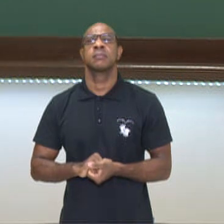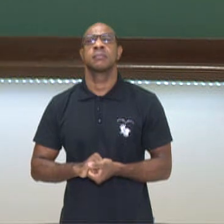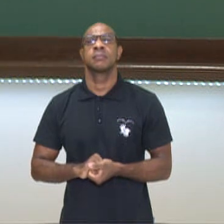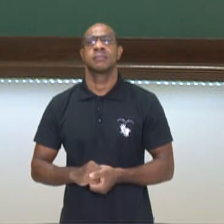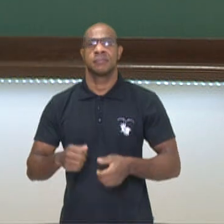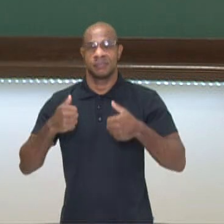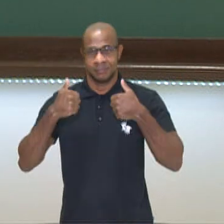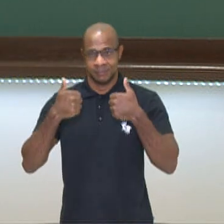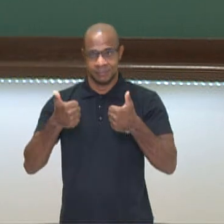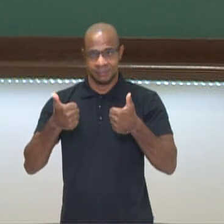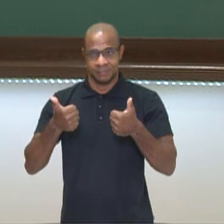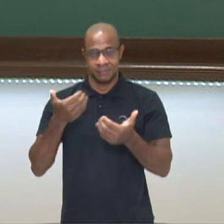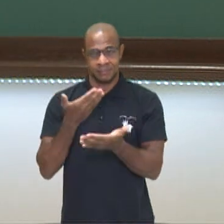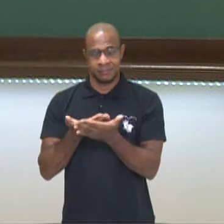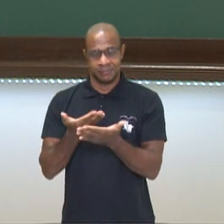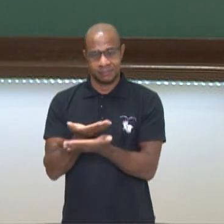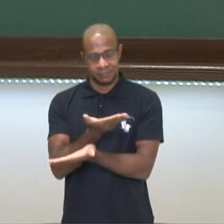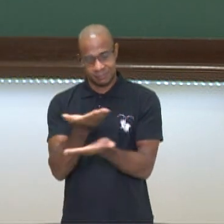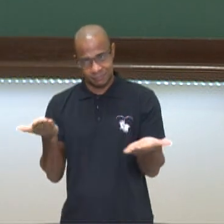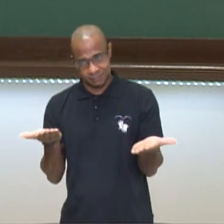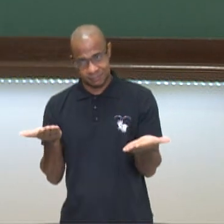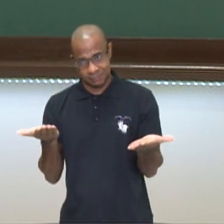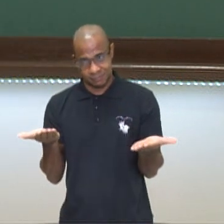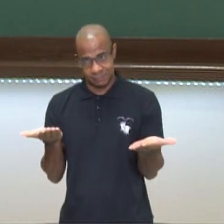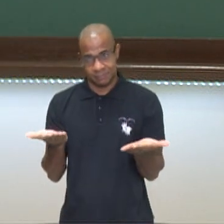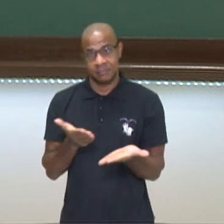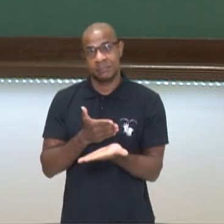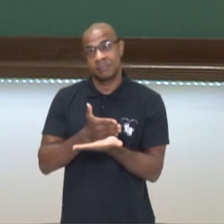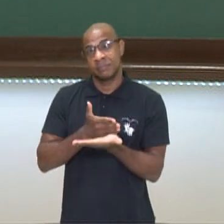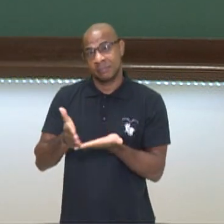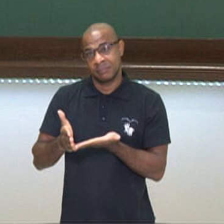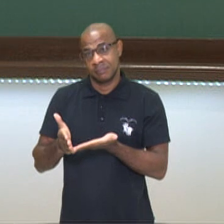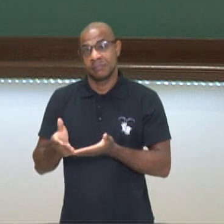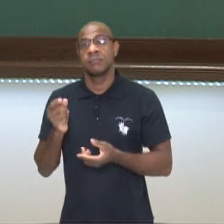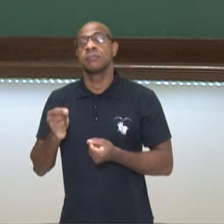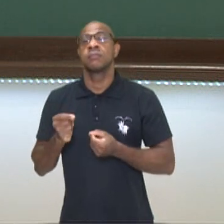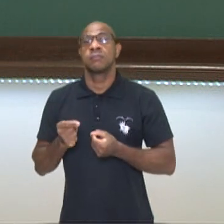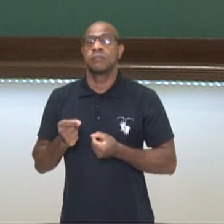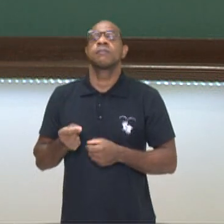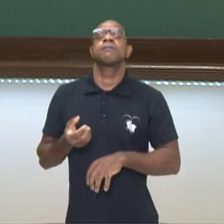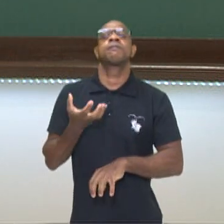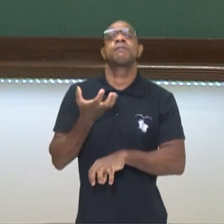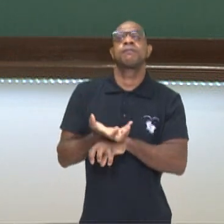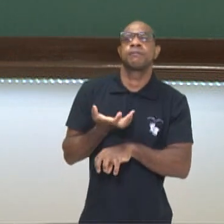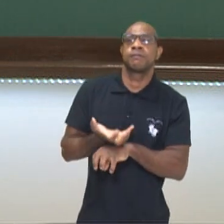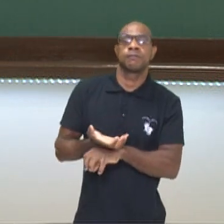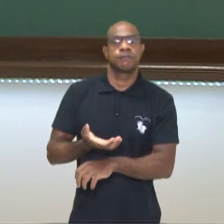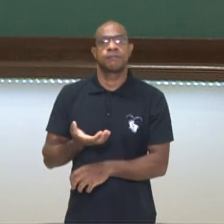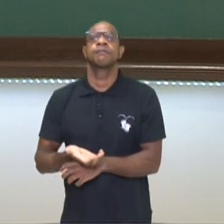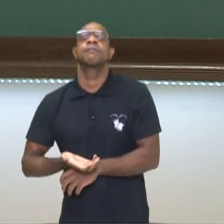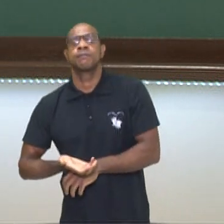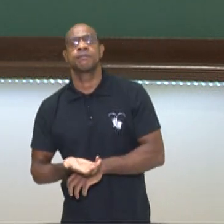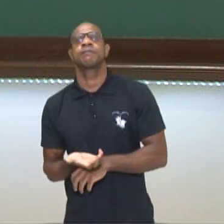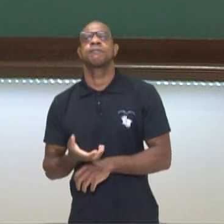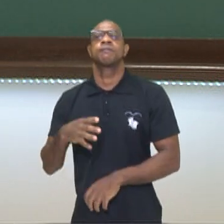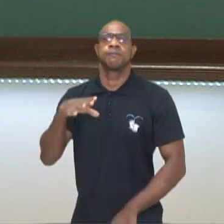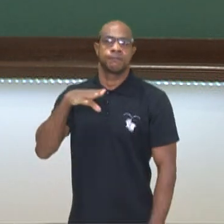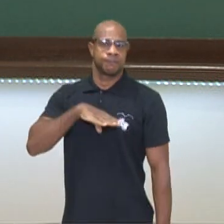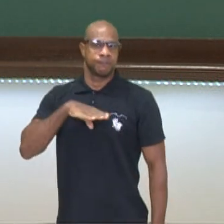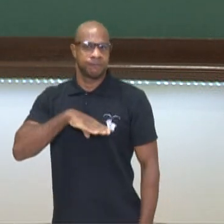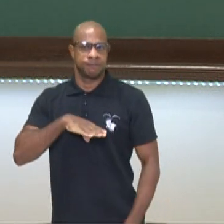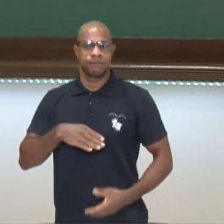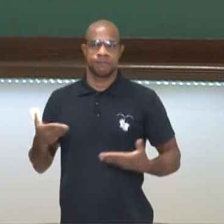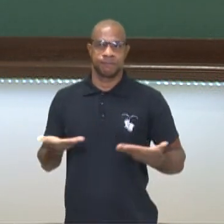Fala galera, beleza? Estamos começando o nosso vídeo de língua portuguesa do 9º ano. Seja bem-vindo, seja